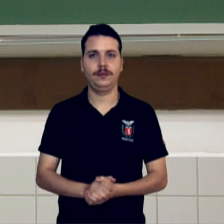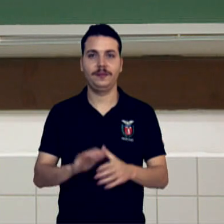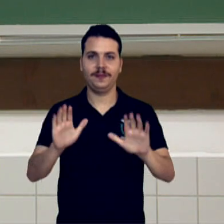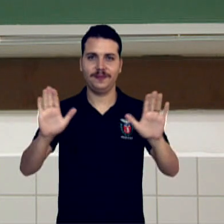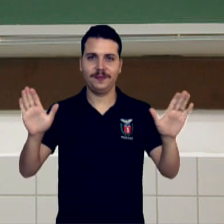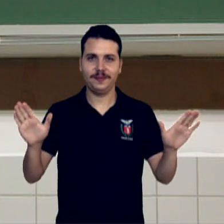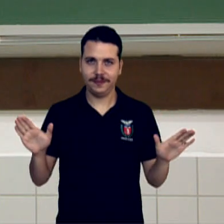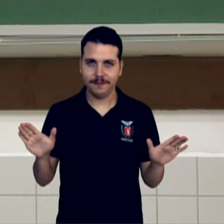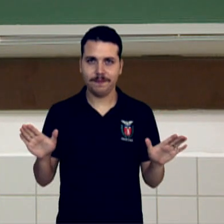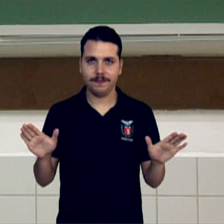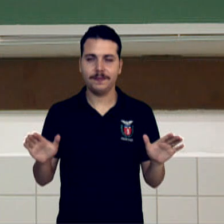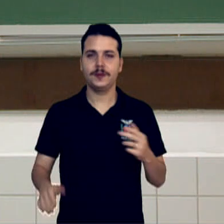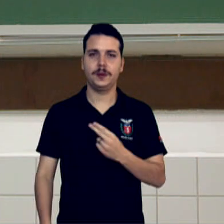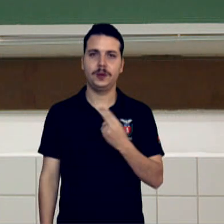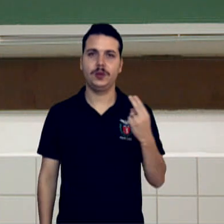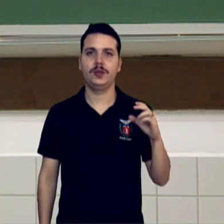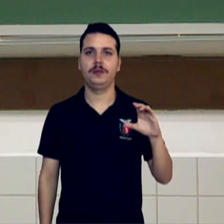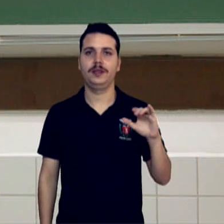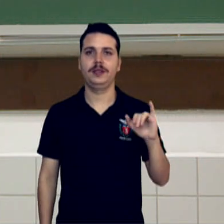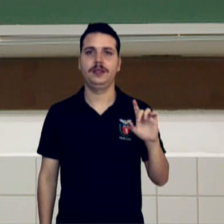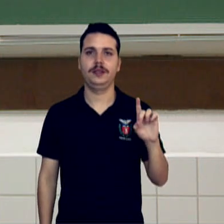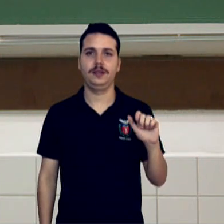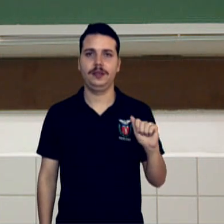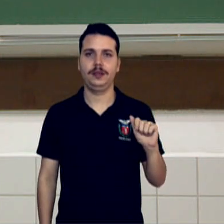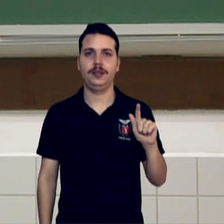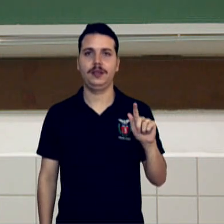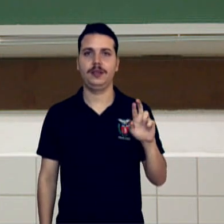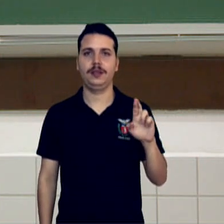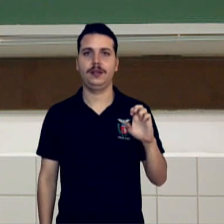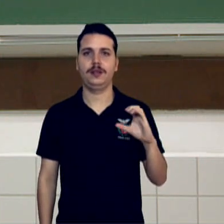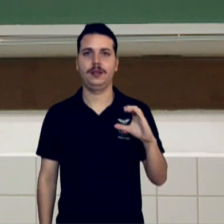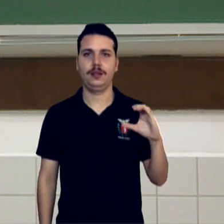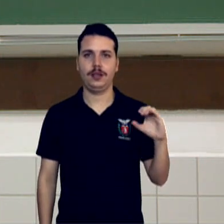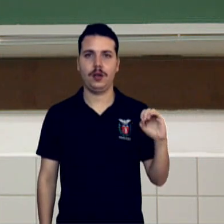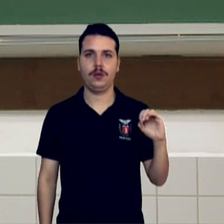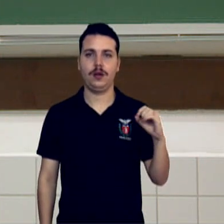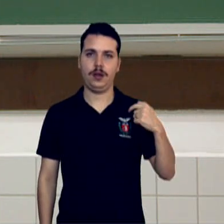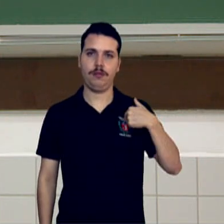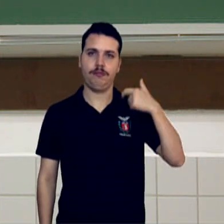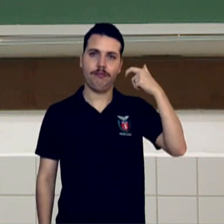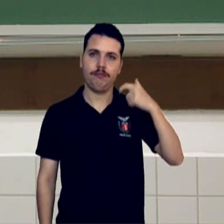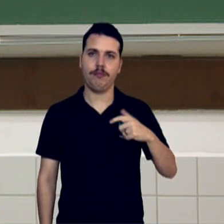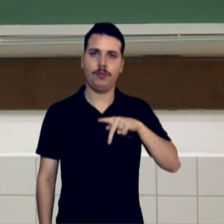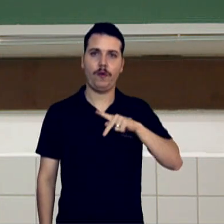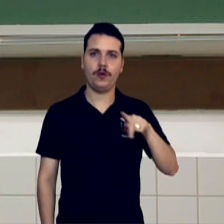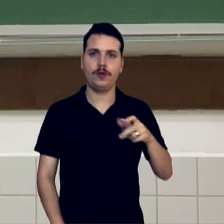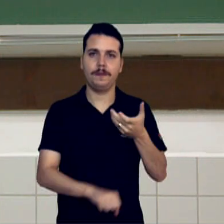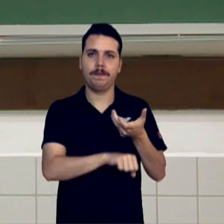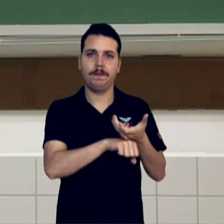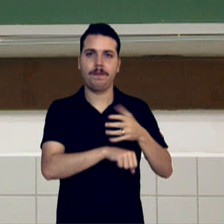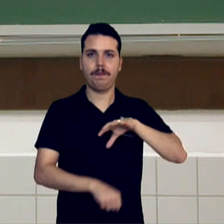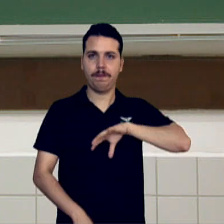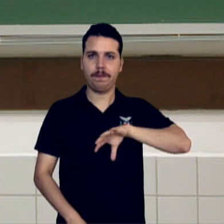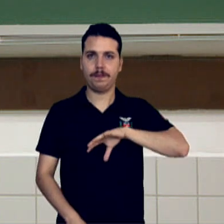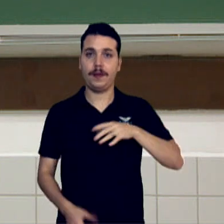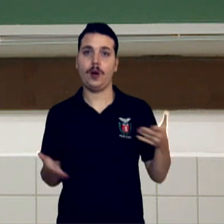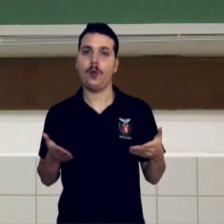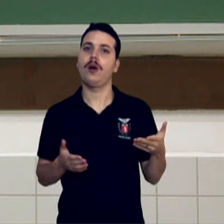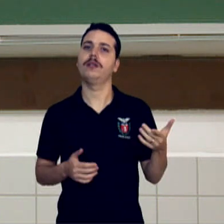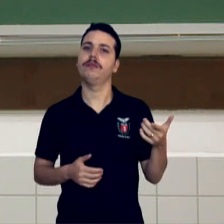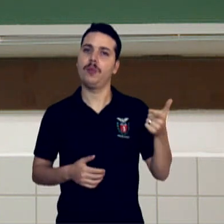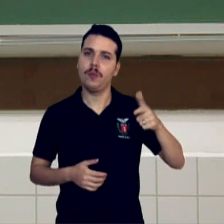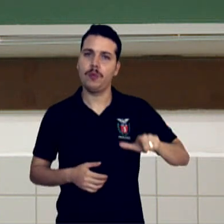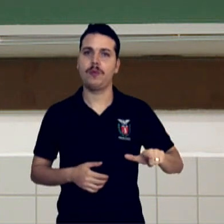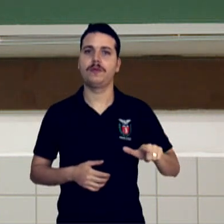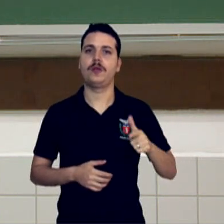Olá, pessoal! Meu nome é Cida Greco, sou professora de língua portuguesa e vamos para mais uma aula. Lembrando que a